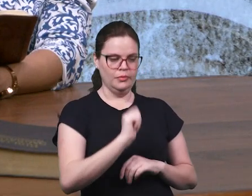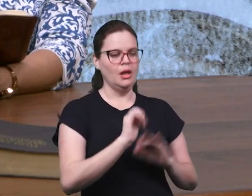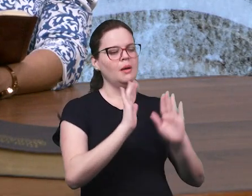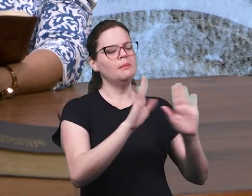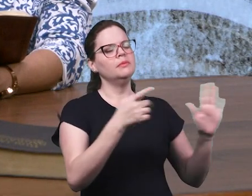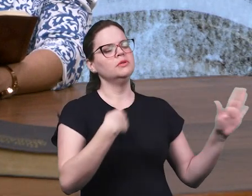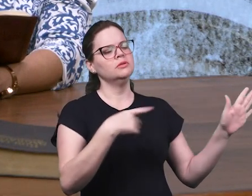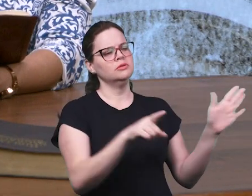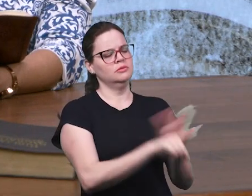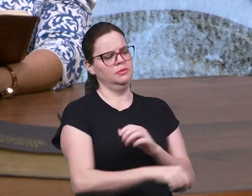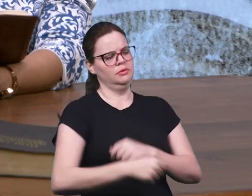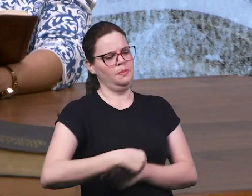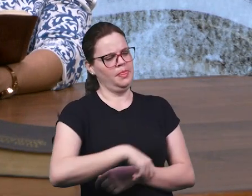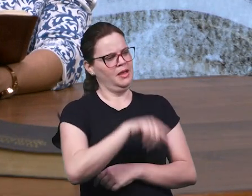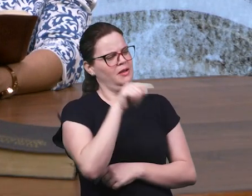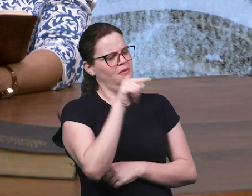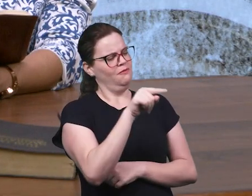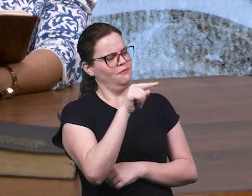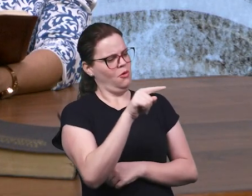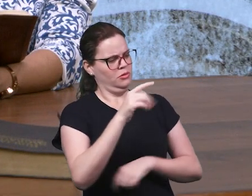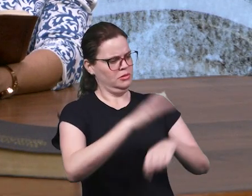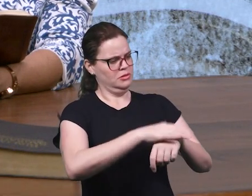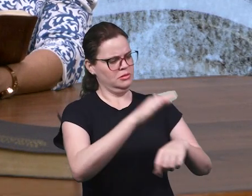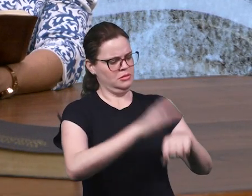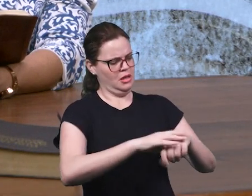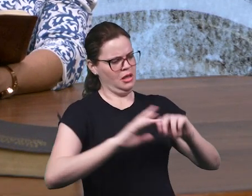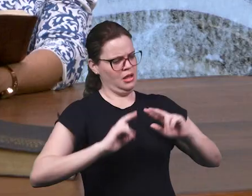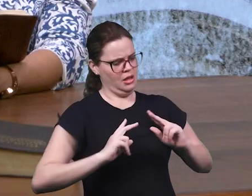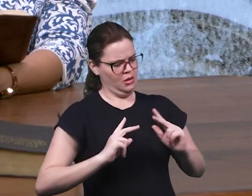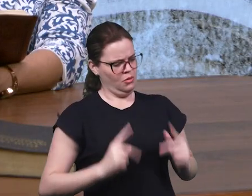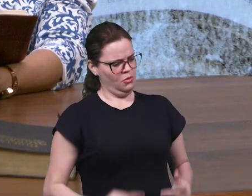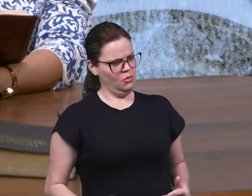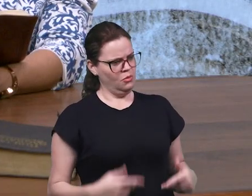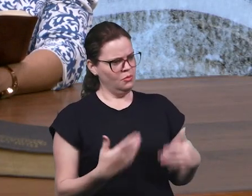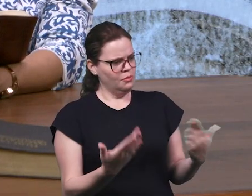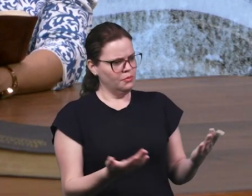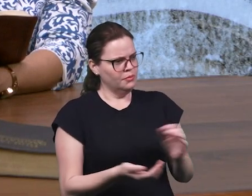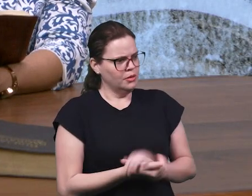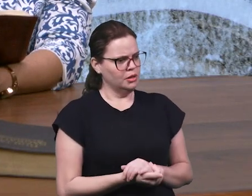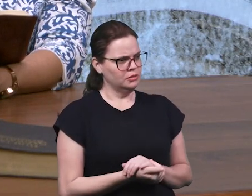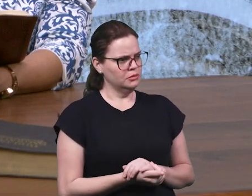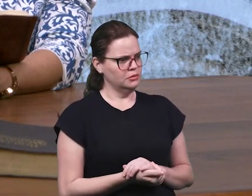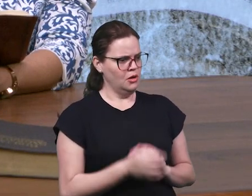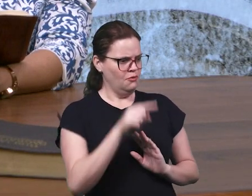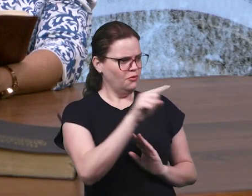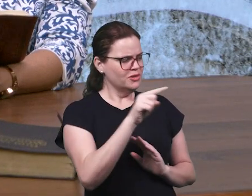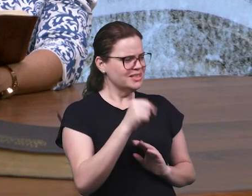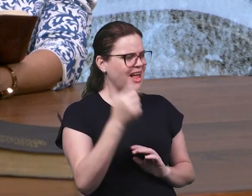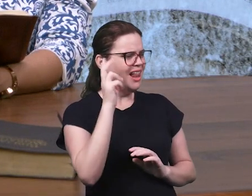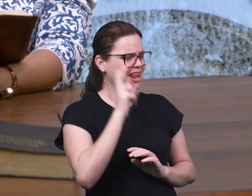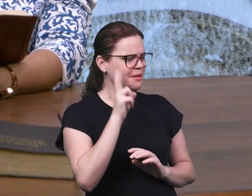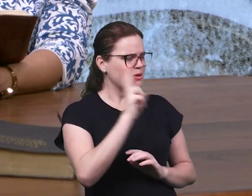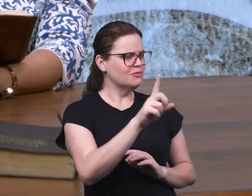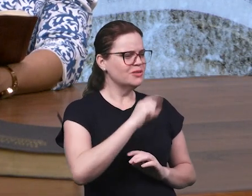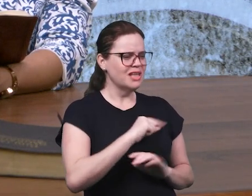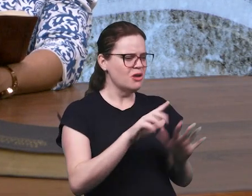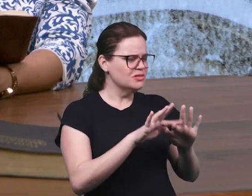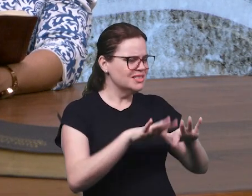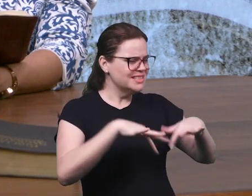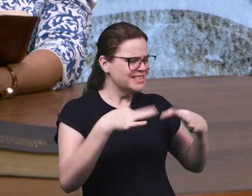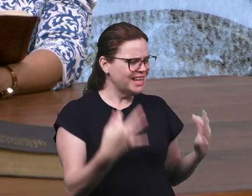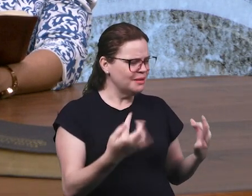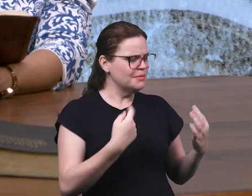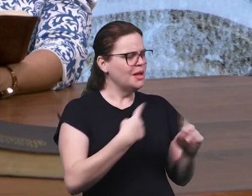porventura, sendo tu pequeno aos teus olhos, não foste por cabeça das tribos de Israel? E